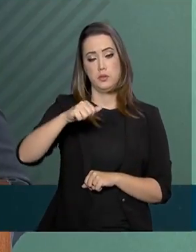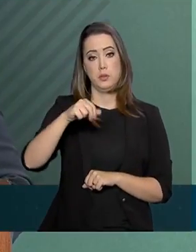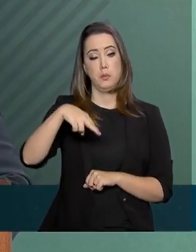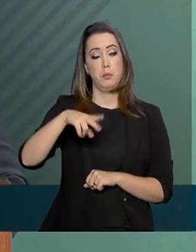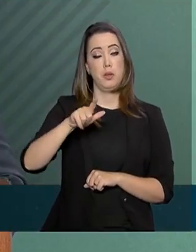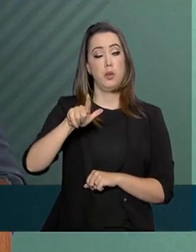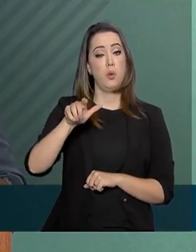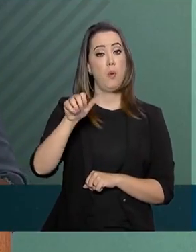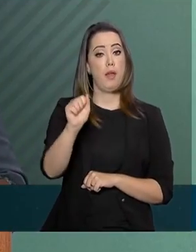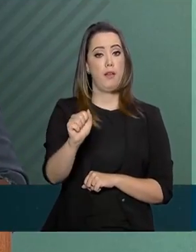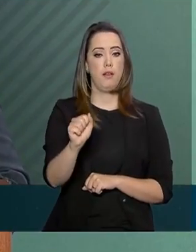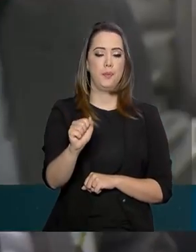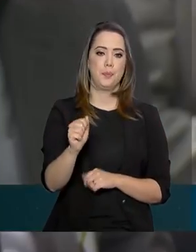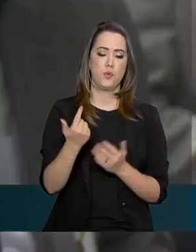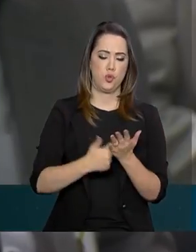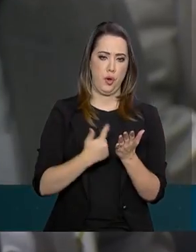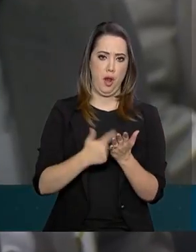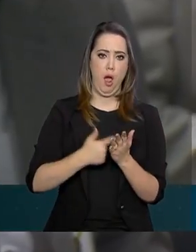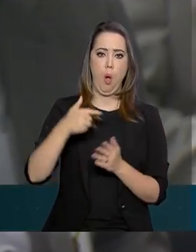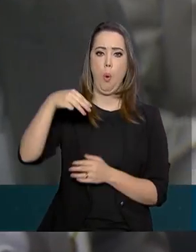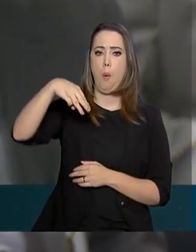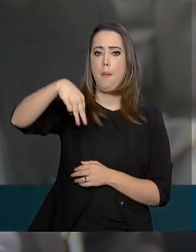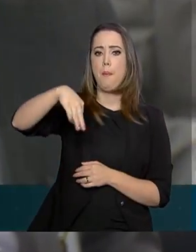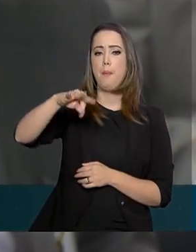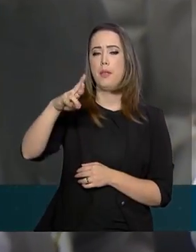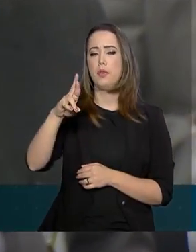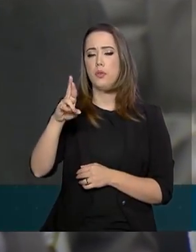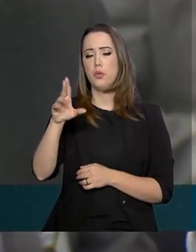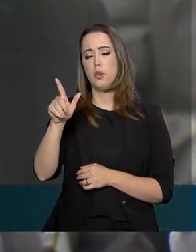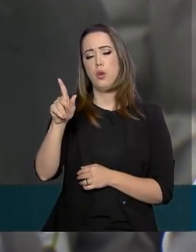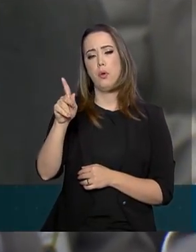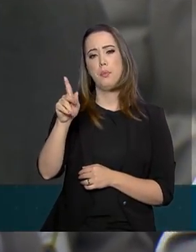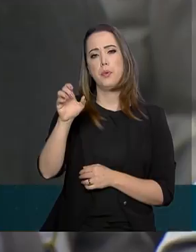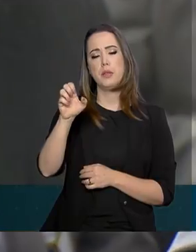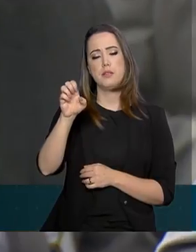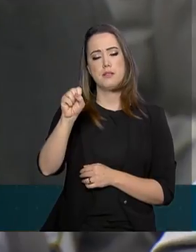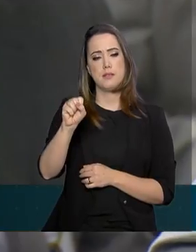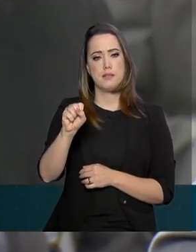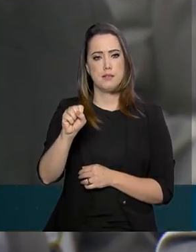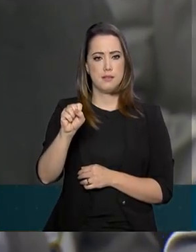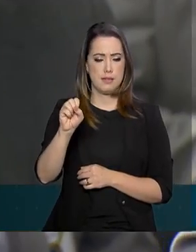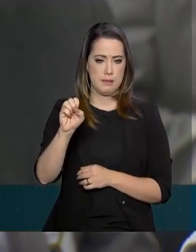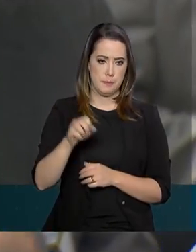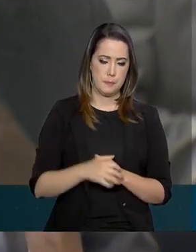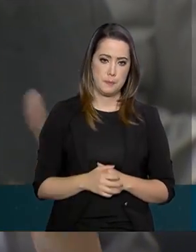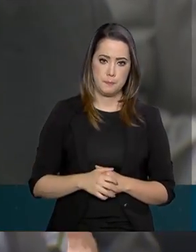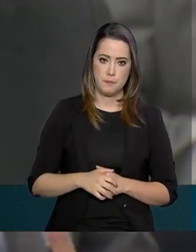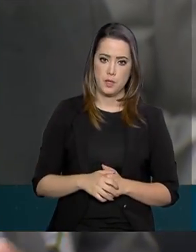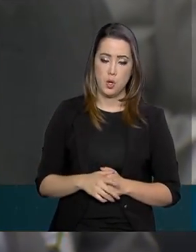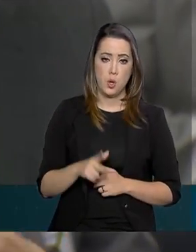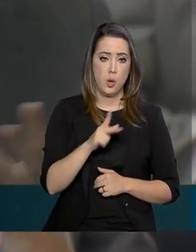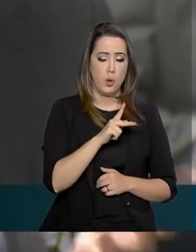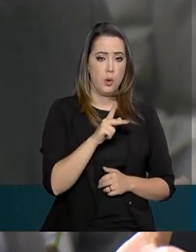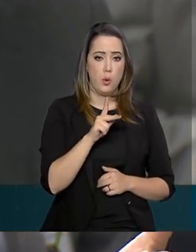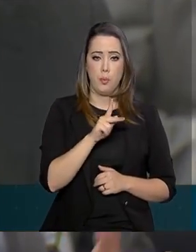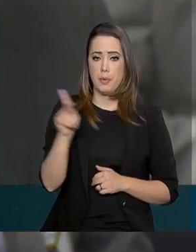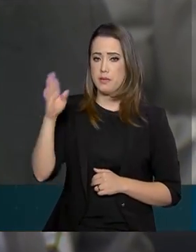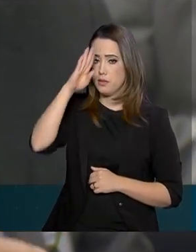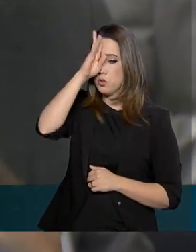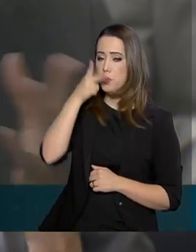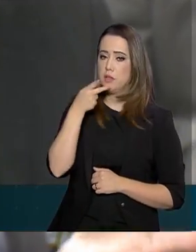tudo bem é o presidente disse em maio que quem ocupava o governo recentemente